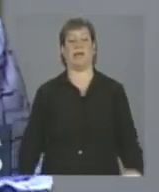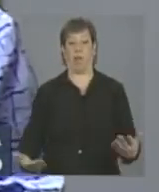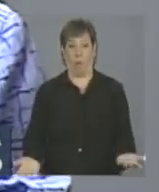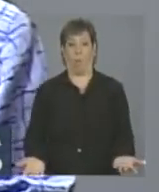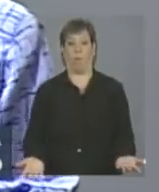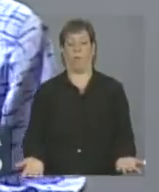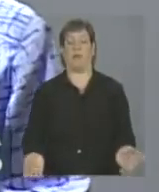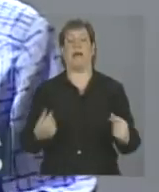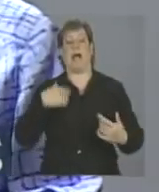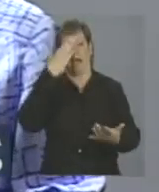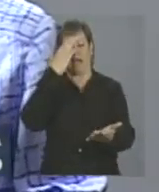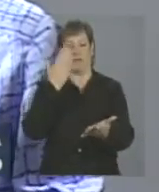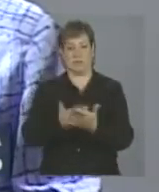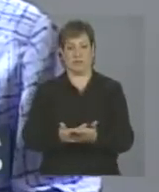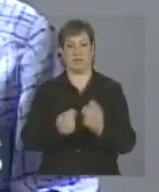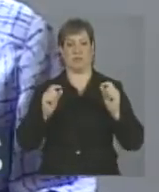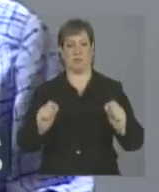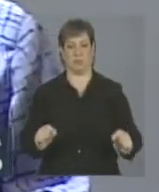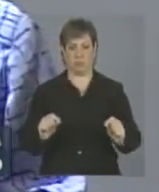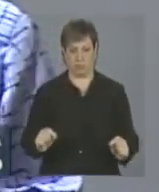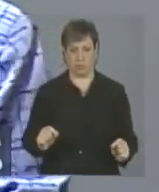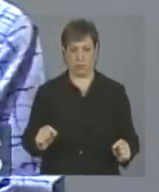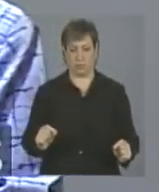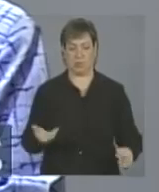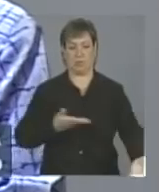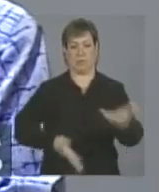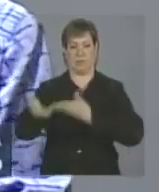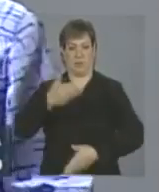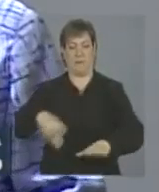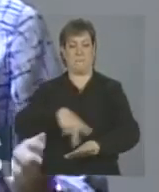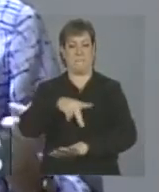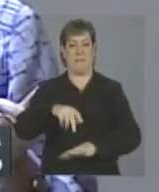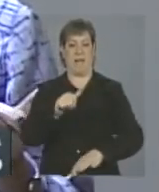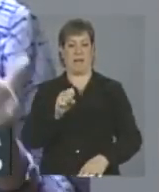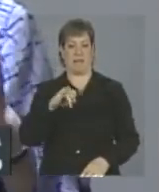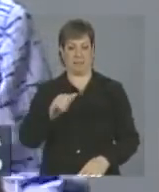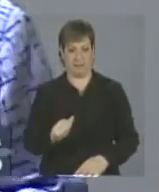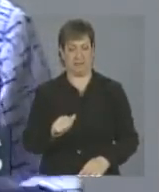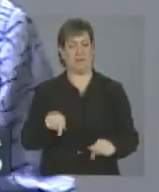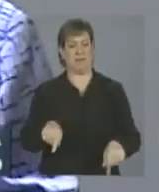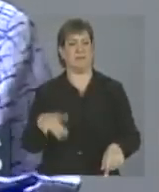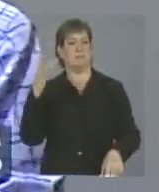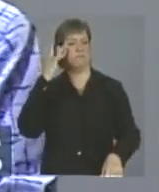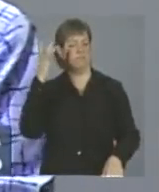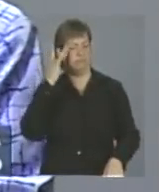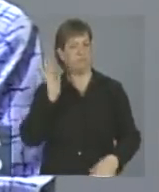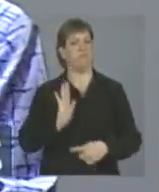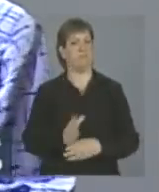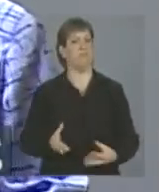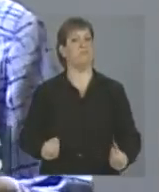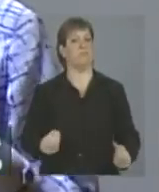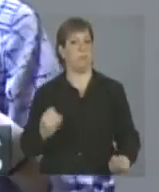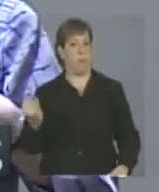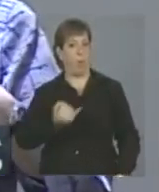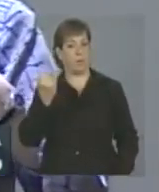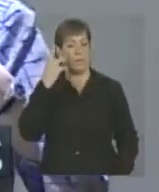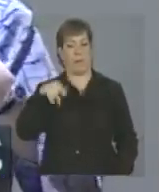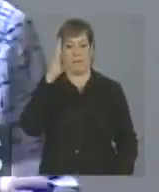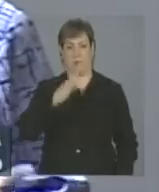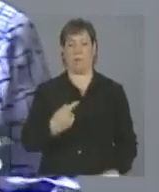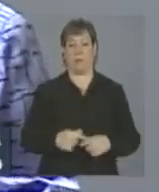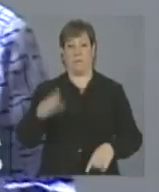Acredito que a relação com os países da Ásia é estratégica para o Brasil. É estratégica porque